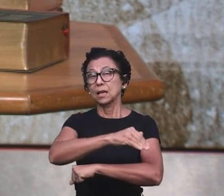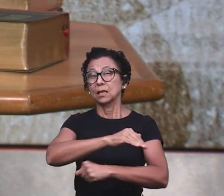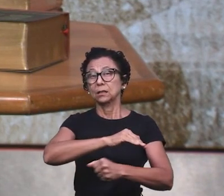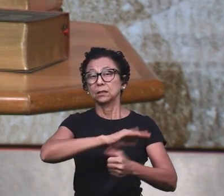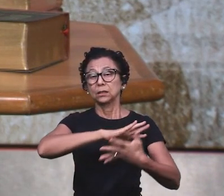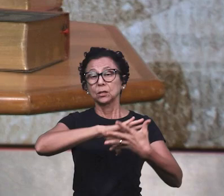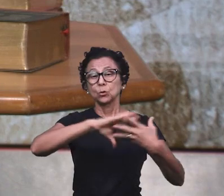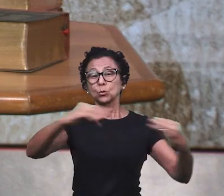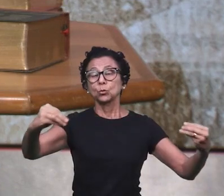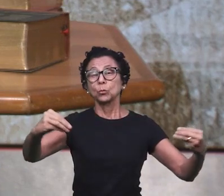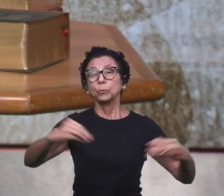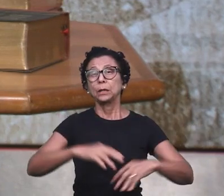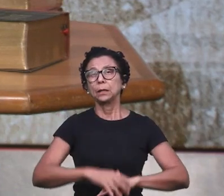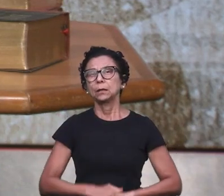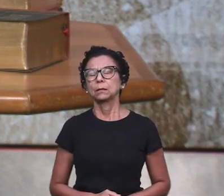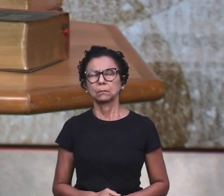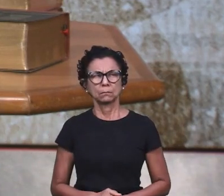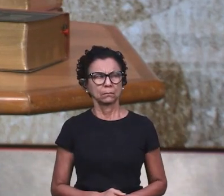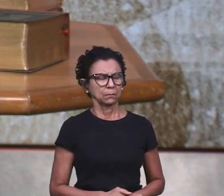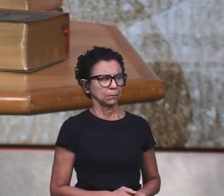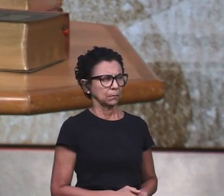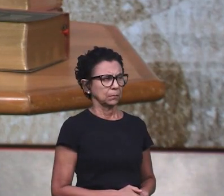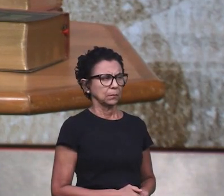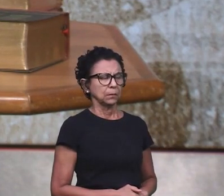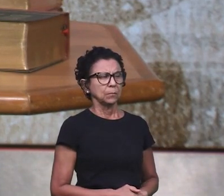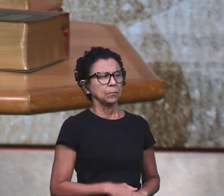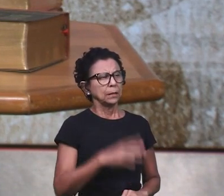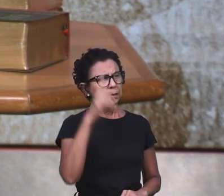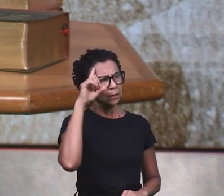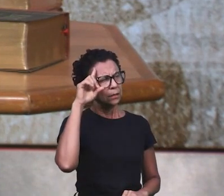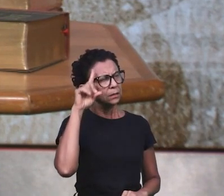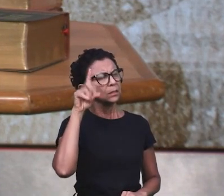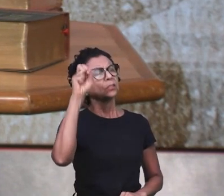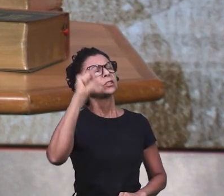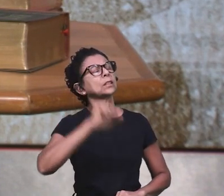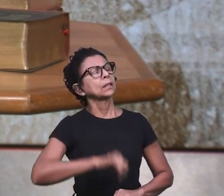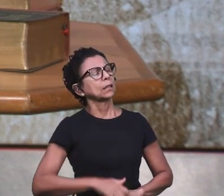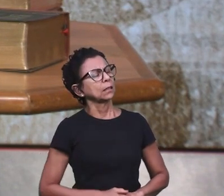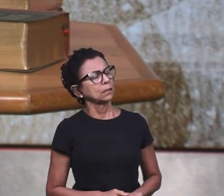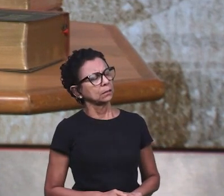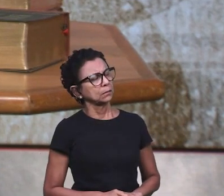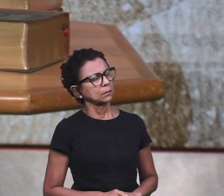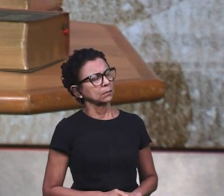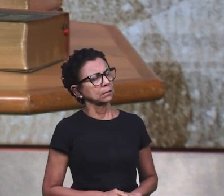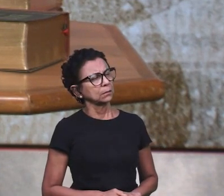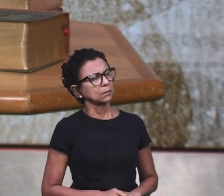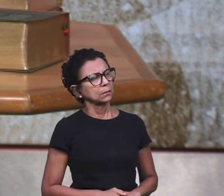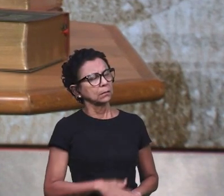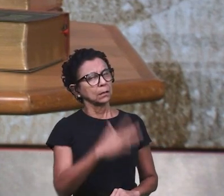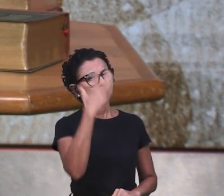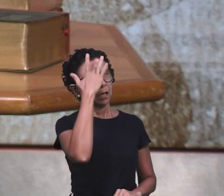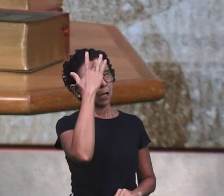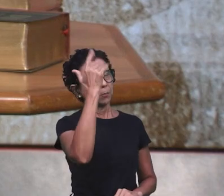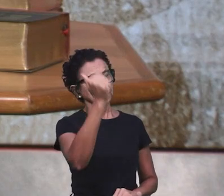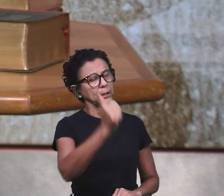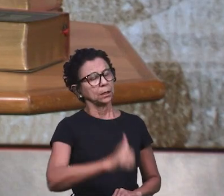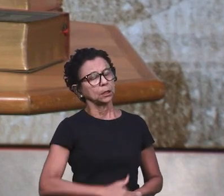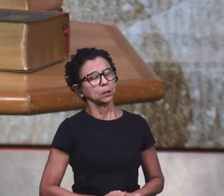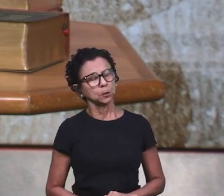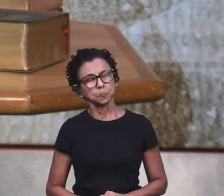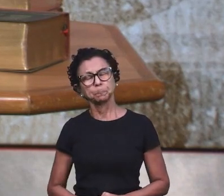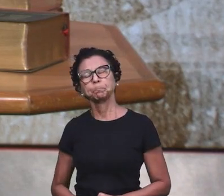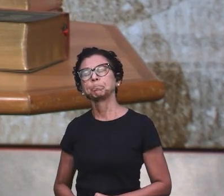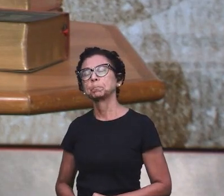E Moisés perguntou a ele: quando que eu vou fazer isso? Ele disse: amanhã. E Moisés orou ao Senhor, e as rãs